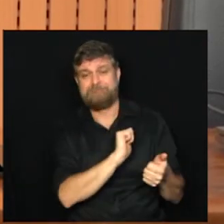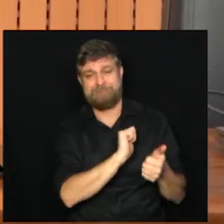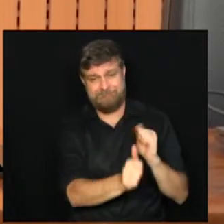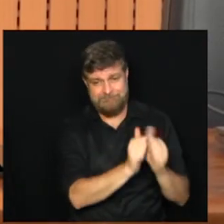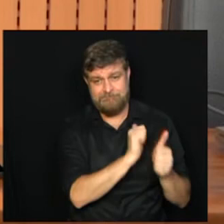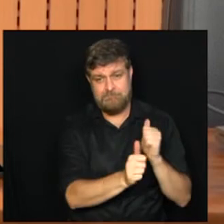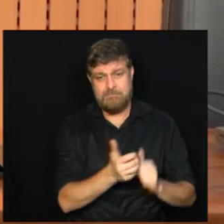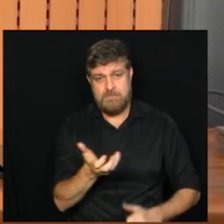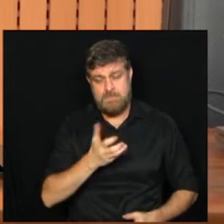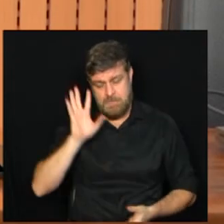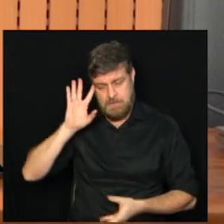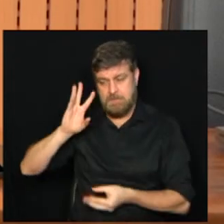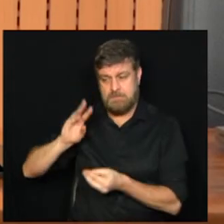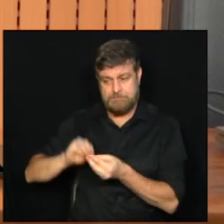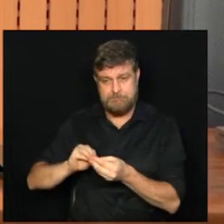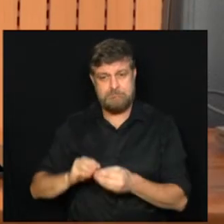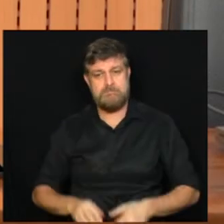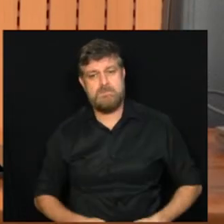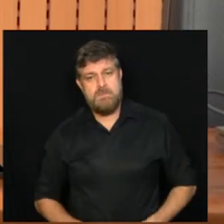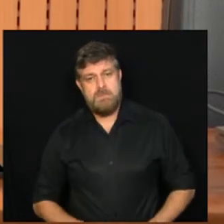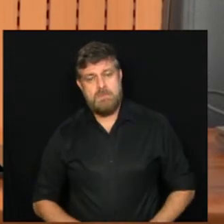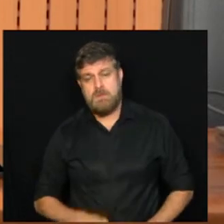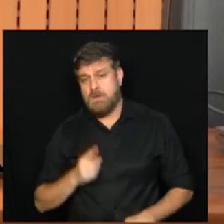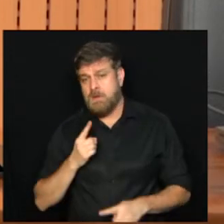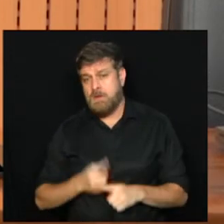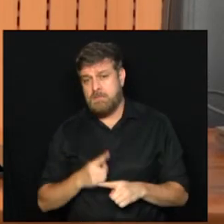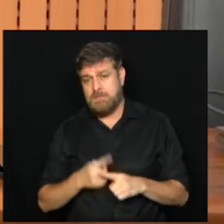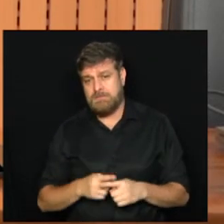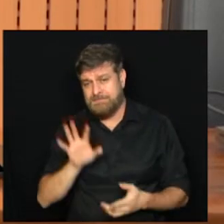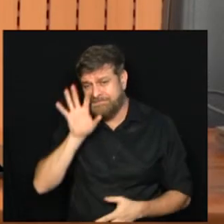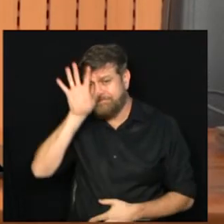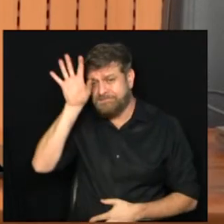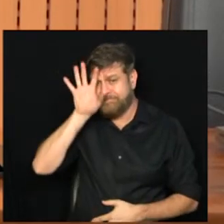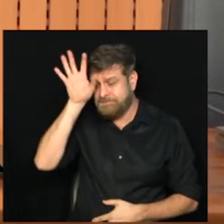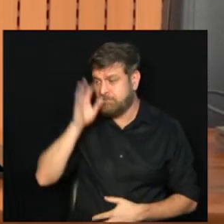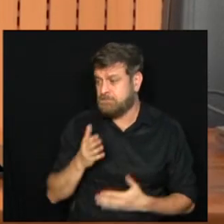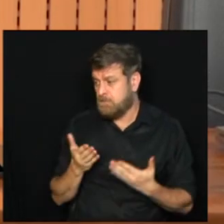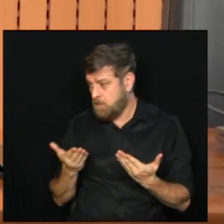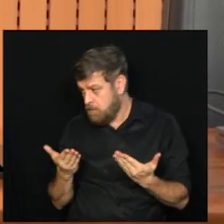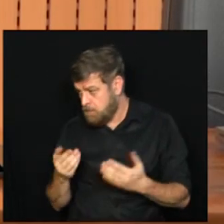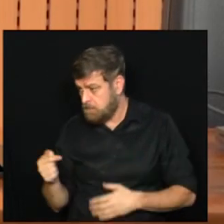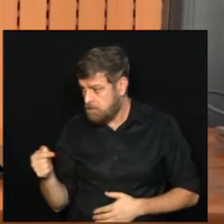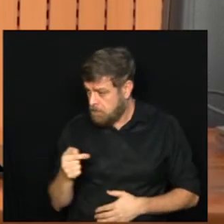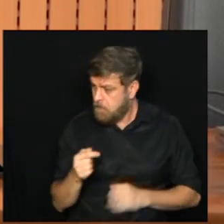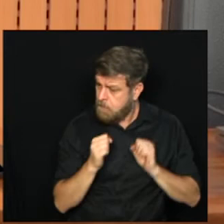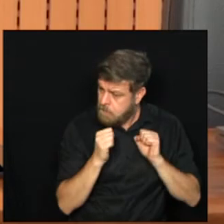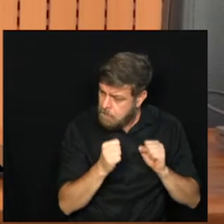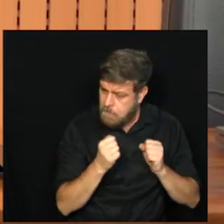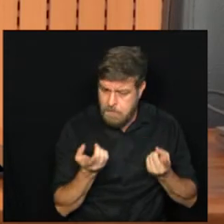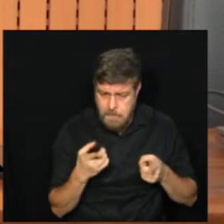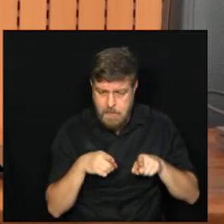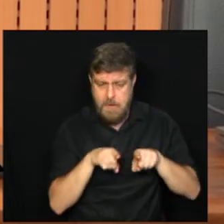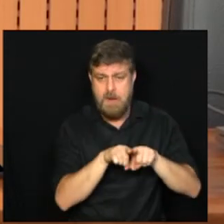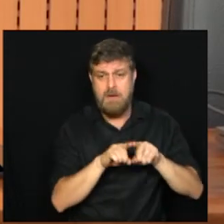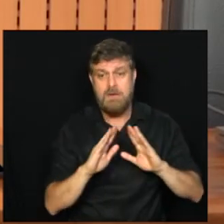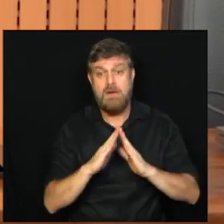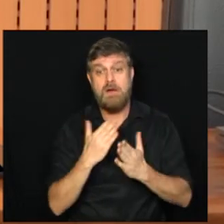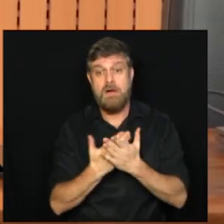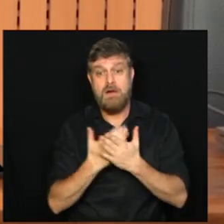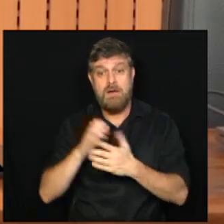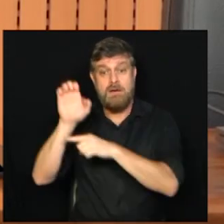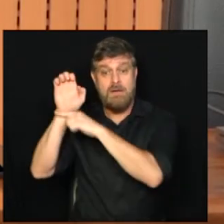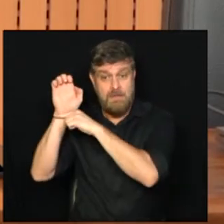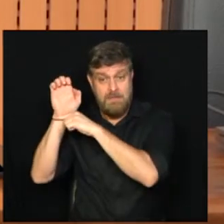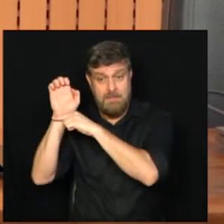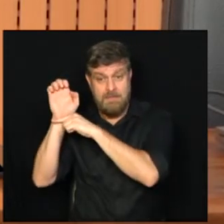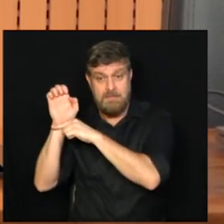terminar falando disso. Porque, Tiago, os demais, é possível fazer parceria com as escolas estaduais que estão